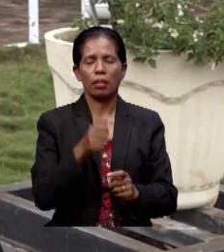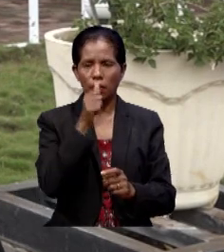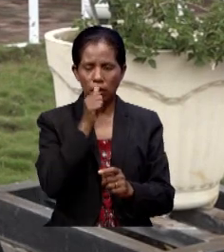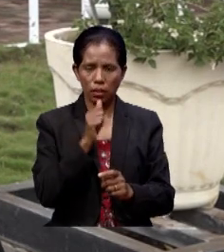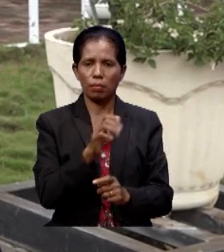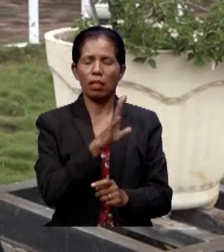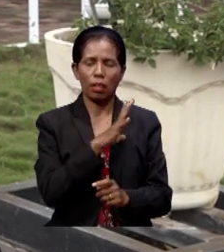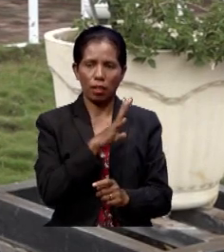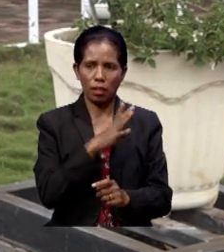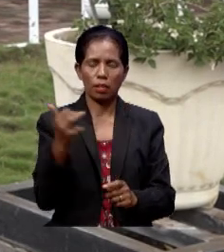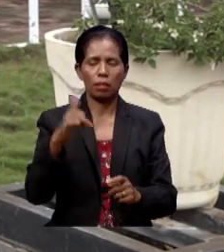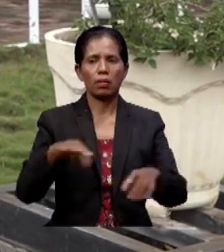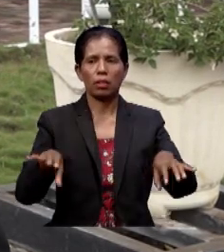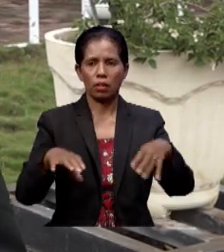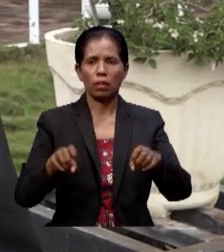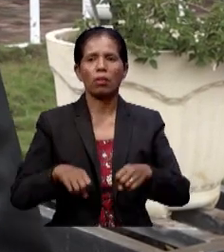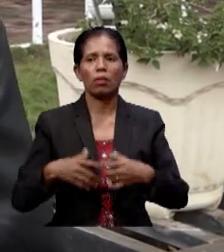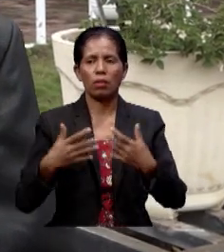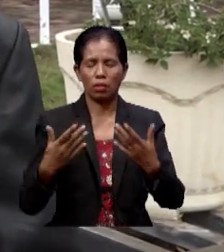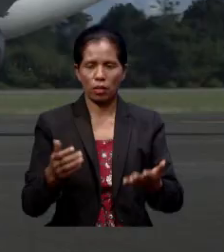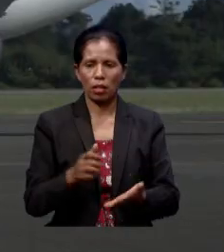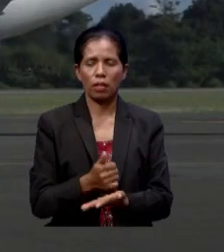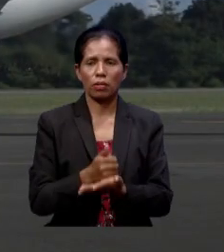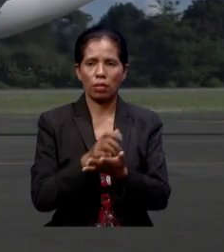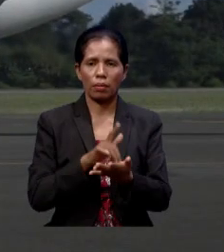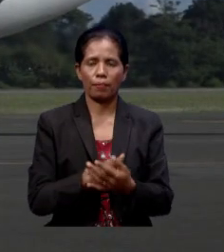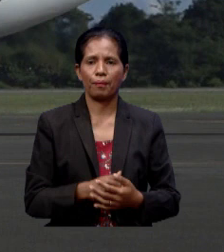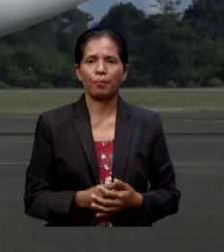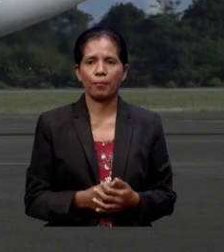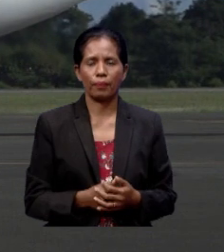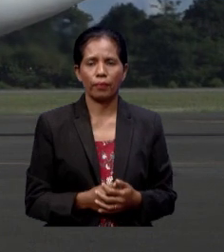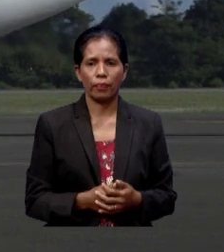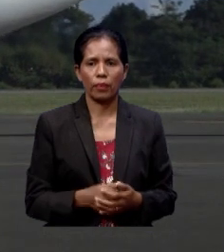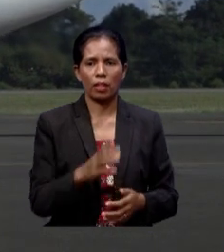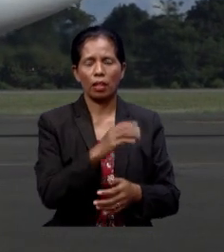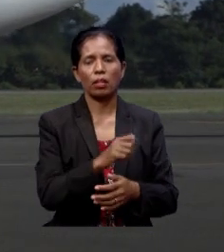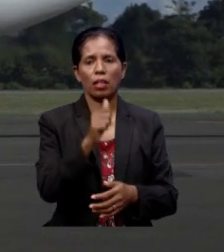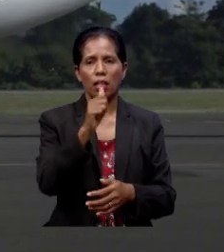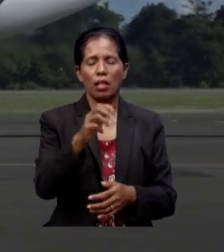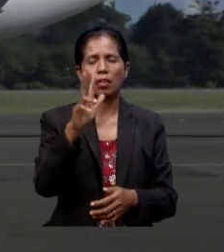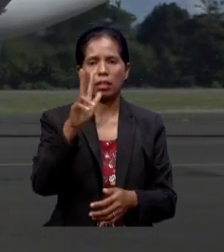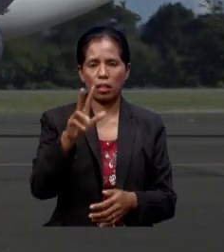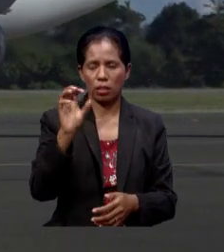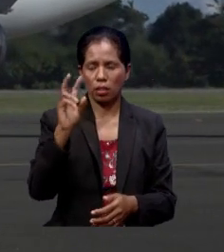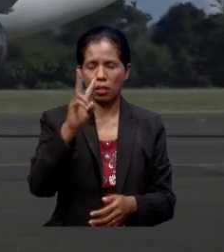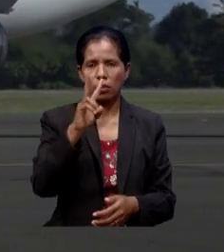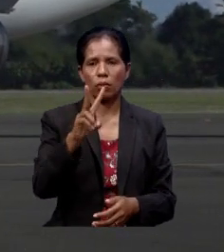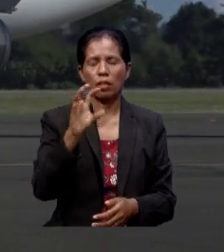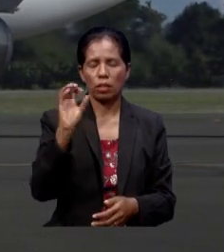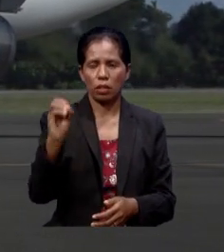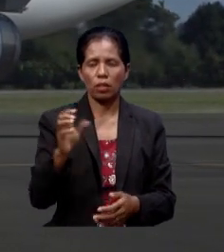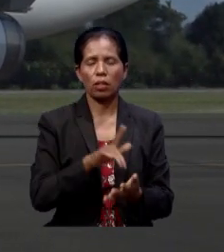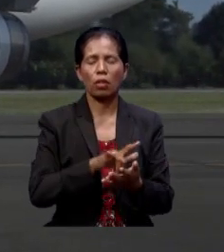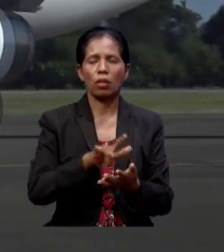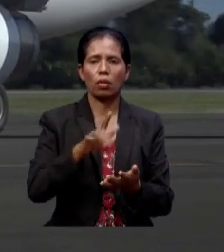i siran ba mos esforso o sama ke bele facilita proses. Aerodili homarka Airbus A320 seitula pasazeiro